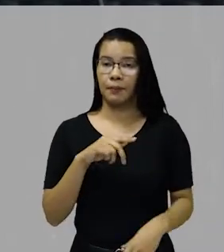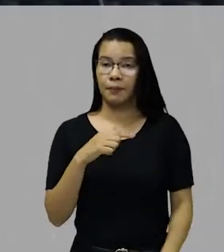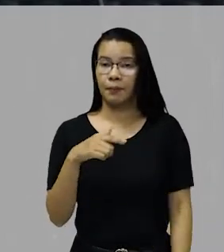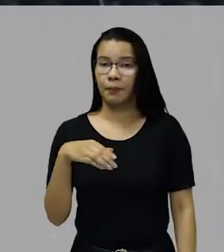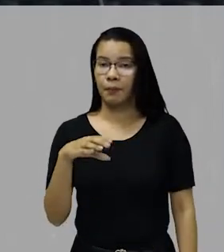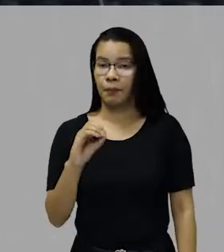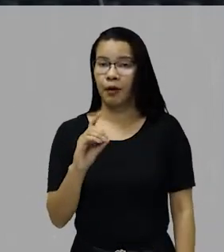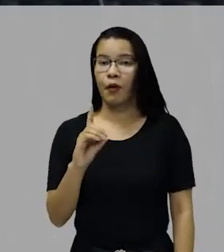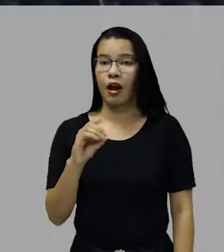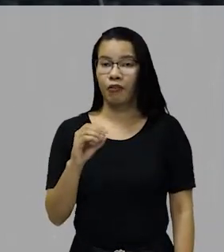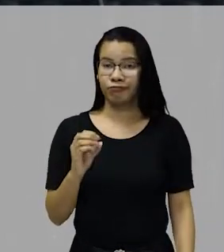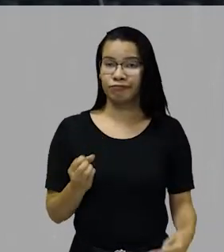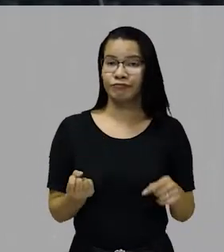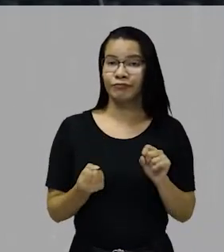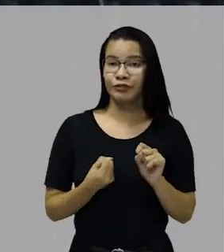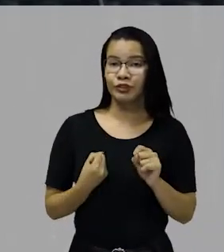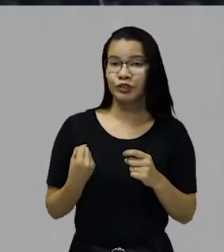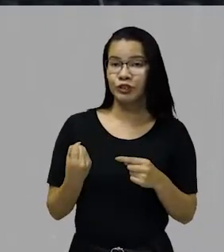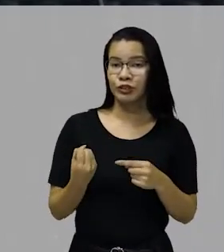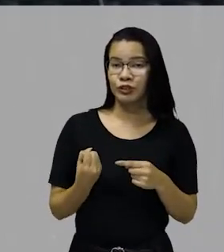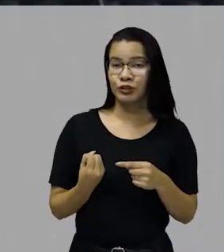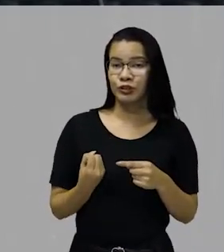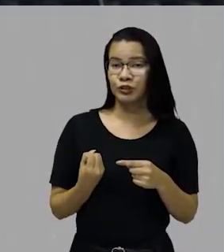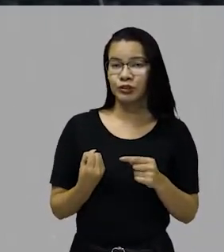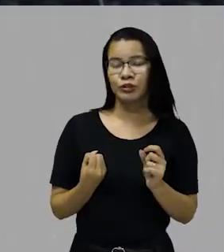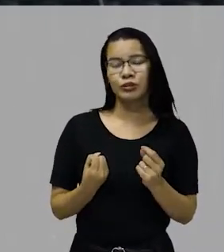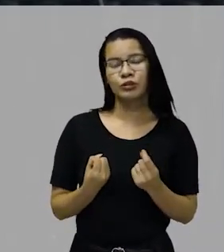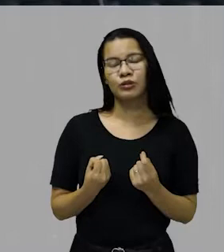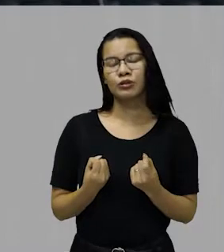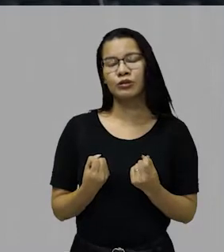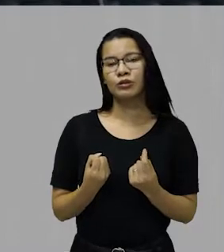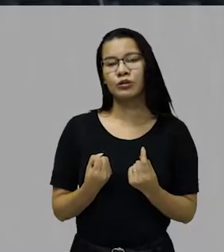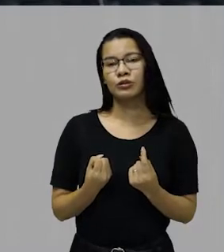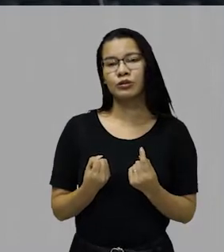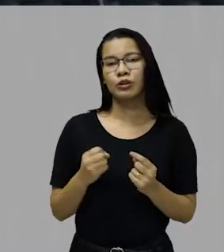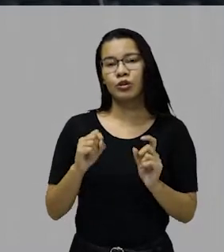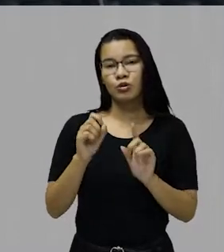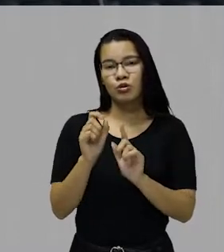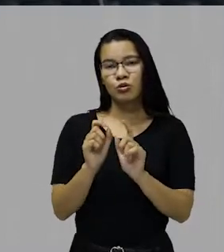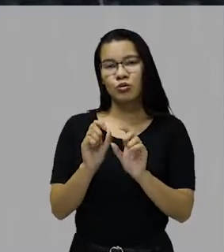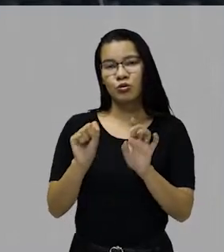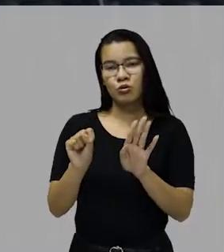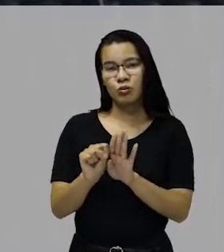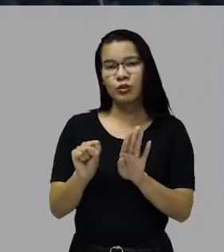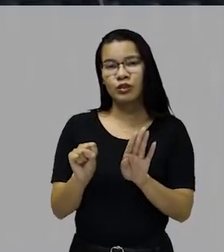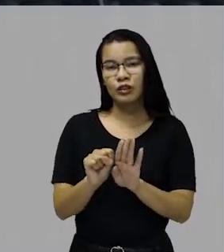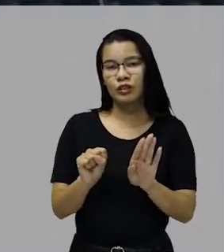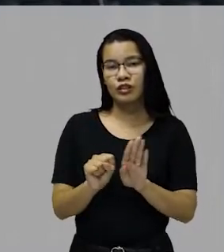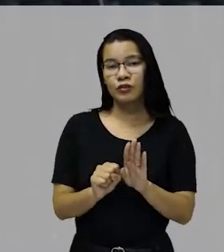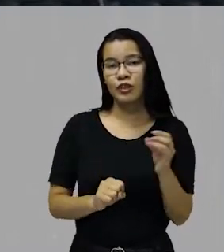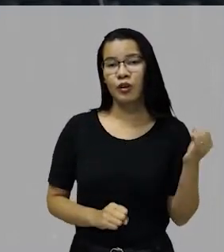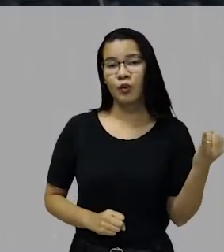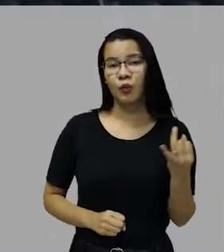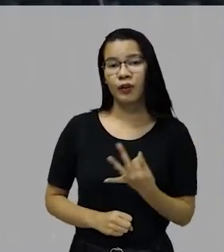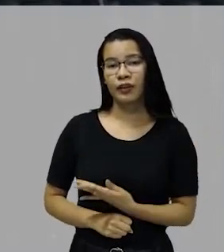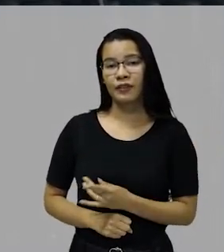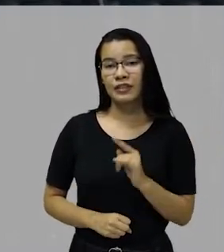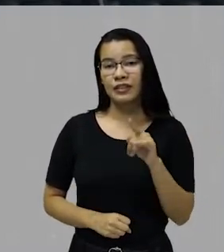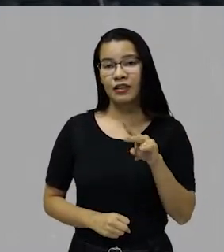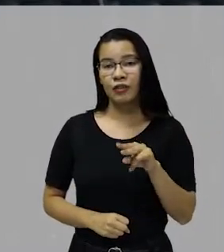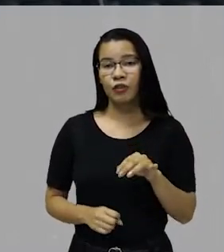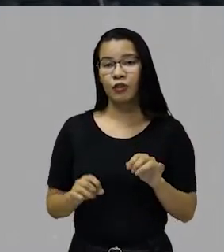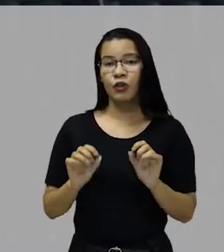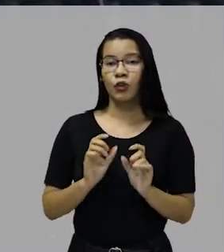substantivo e a quantidade de pães que você for comprar, tudo deve